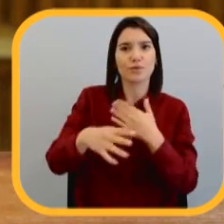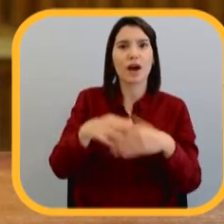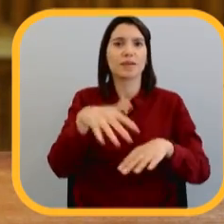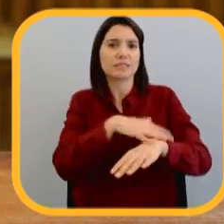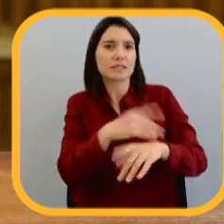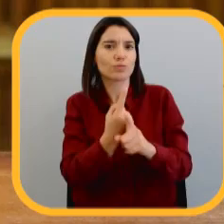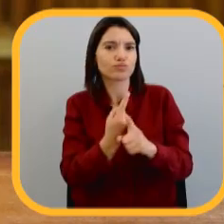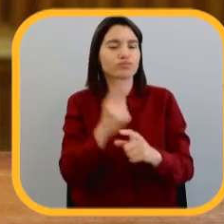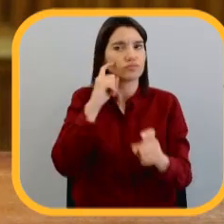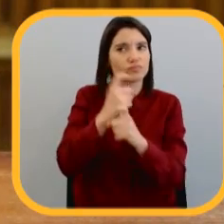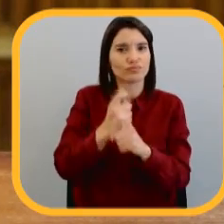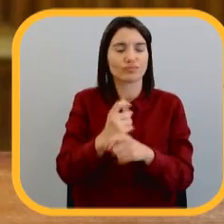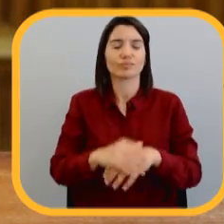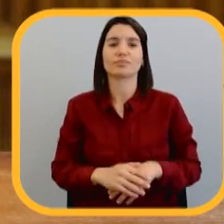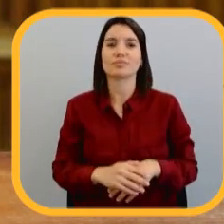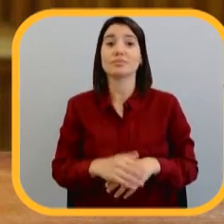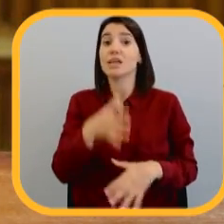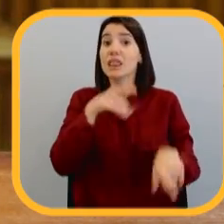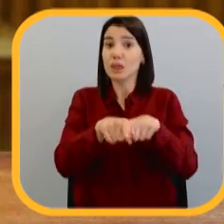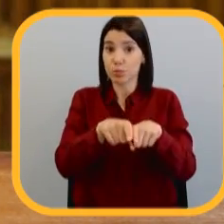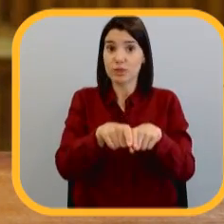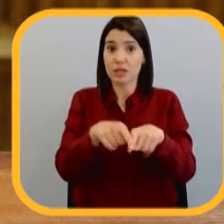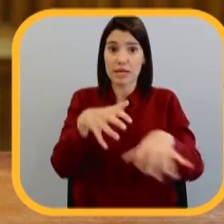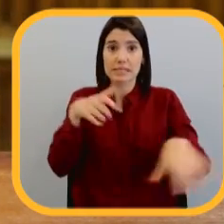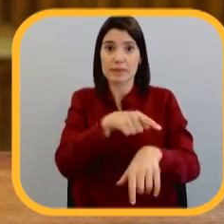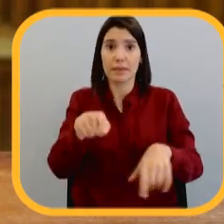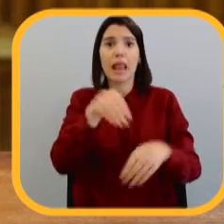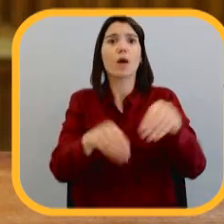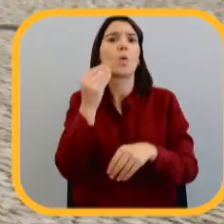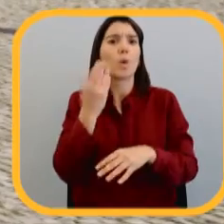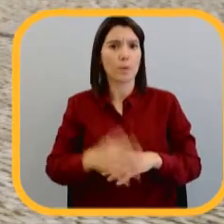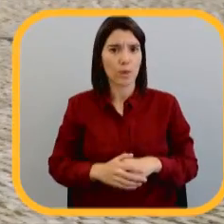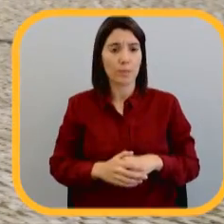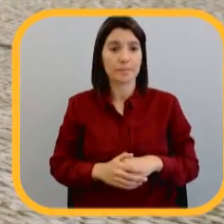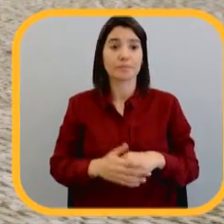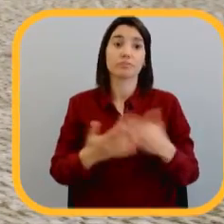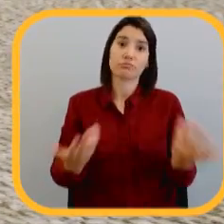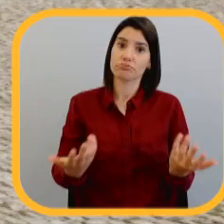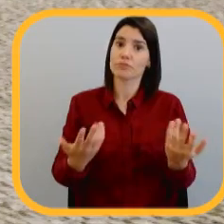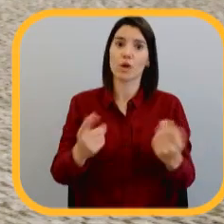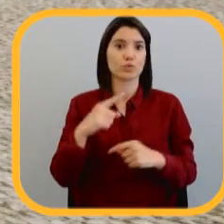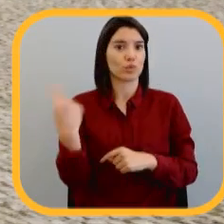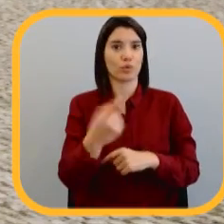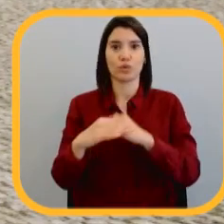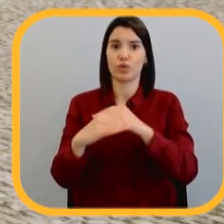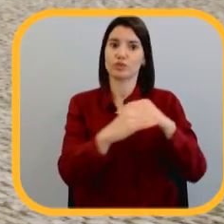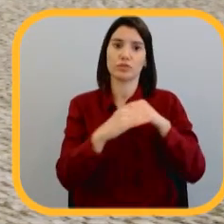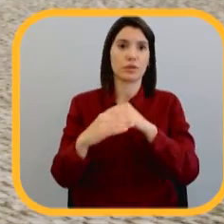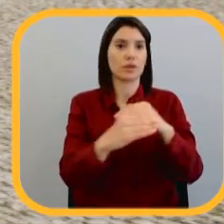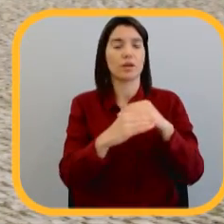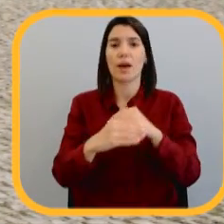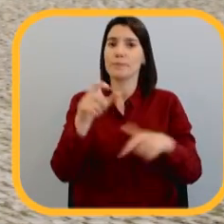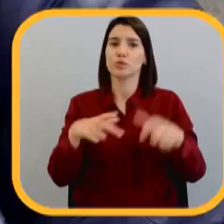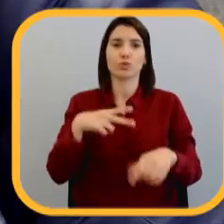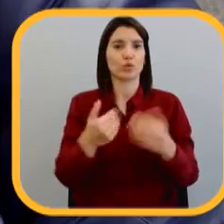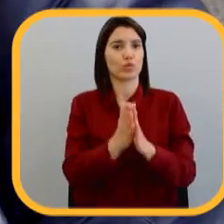Governo e da Administração. Mas de que forma são eleitos os deputados presentes na Assembleia? São eleitos por escrutínio universal, direto, por todos